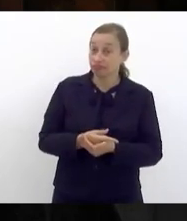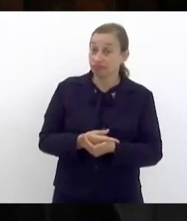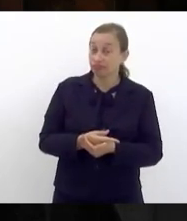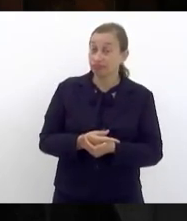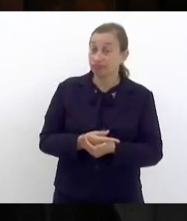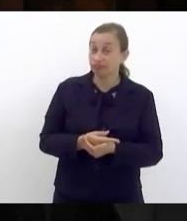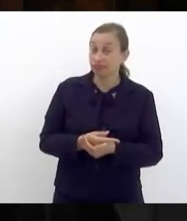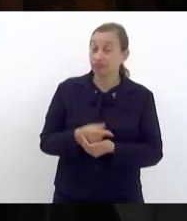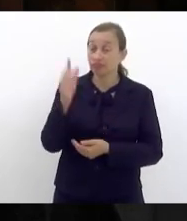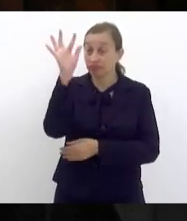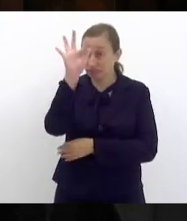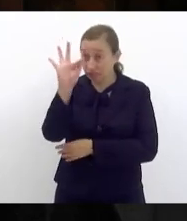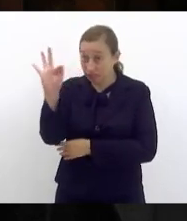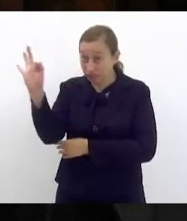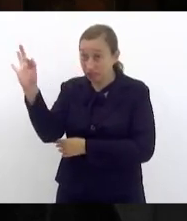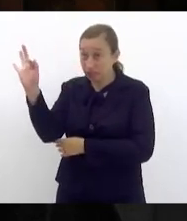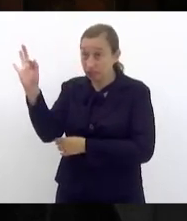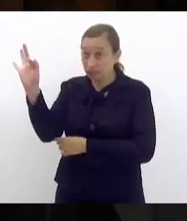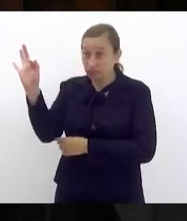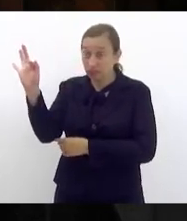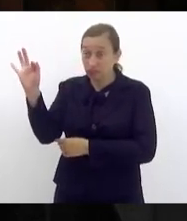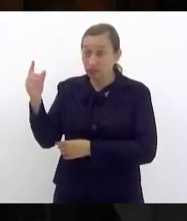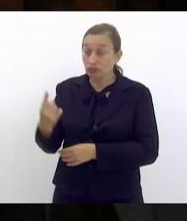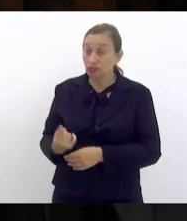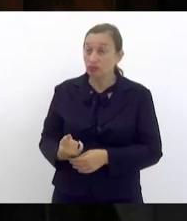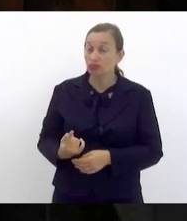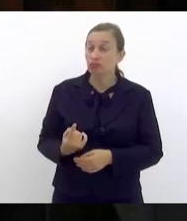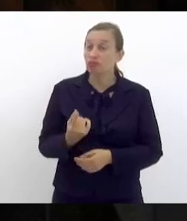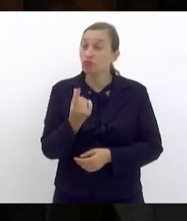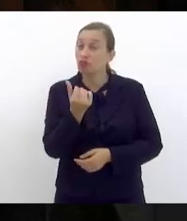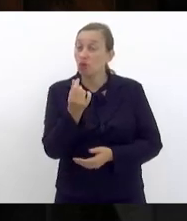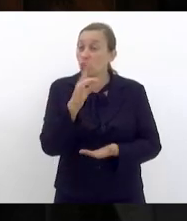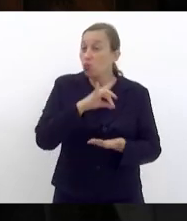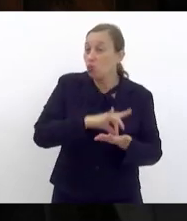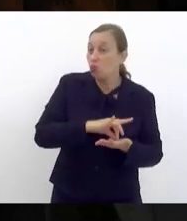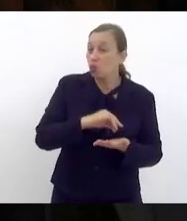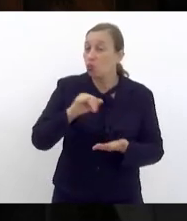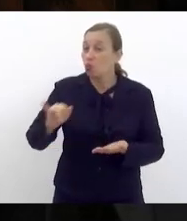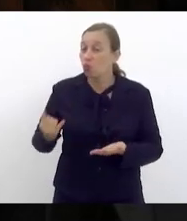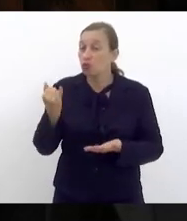União uma taxa real de juros de